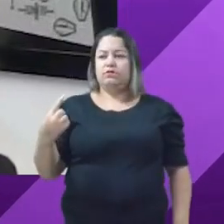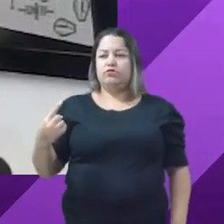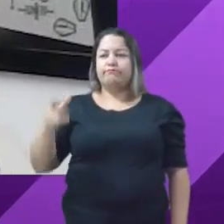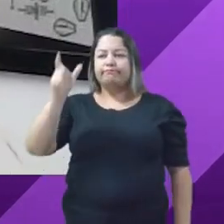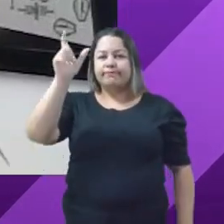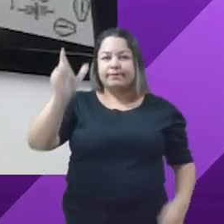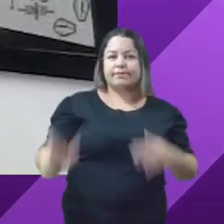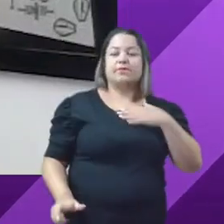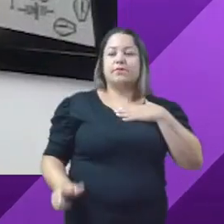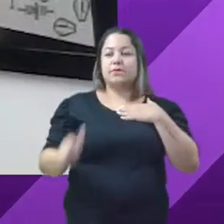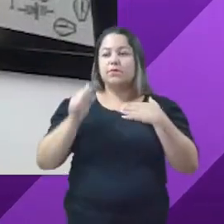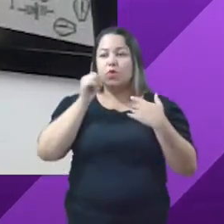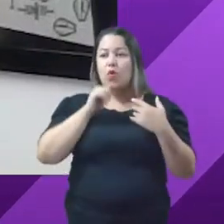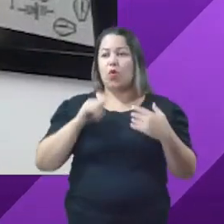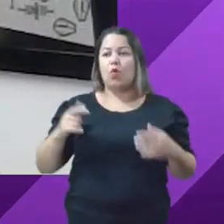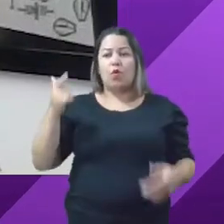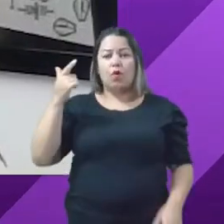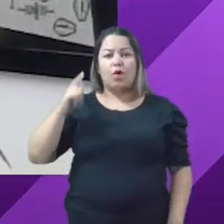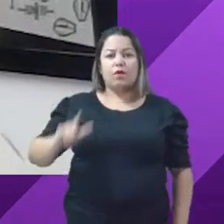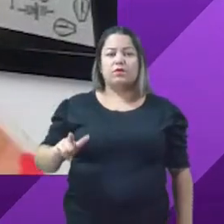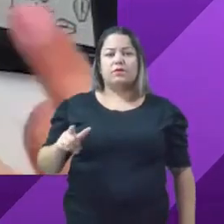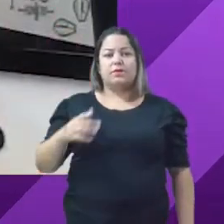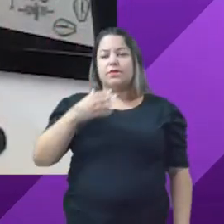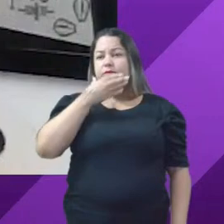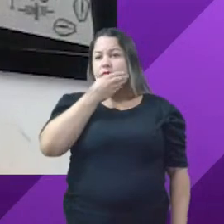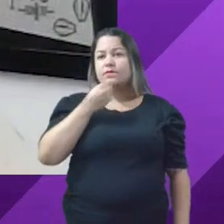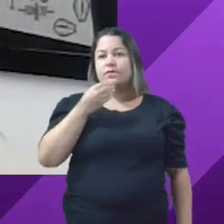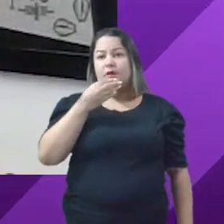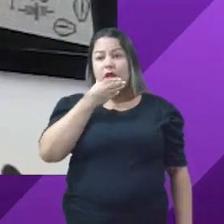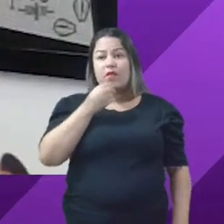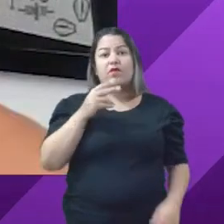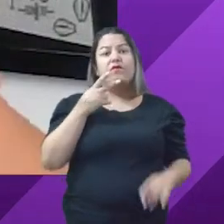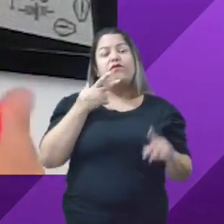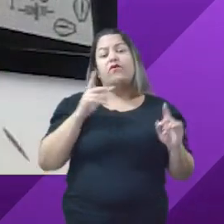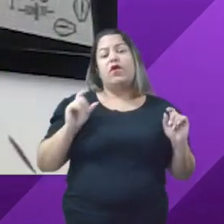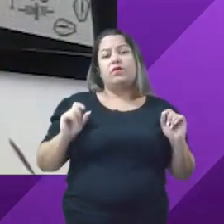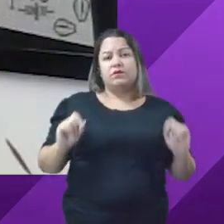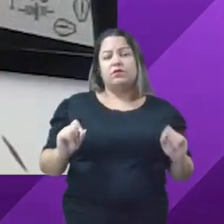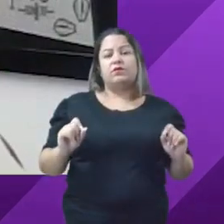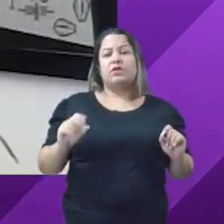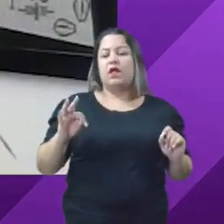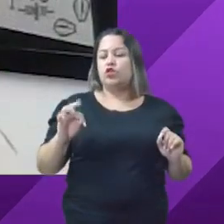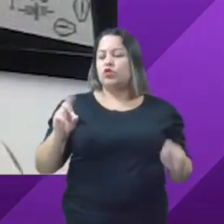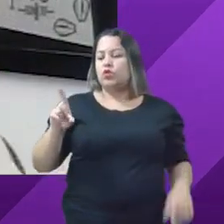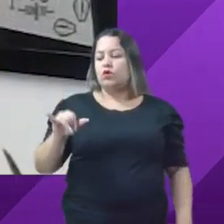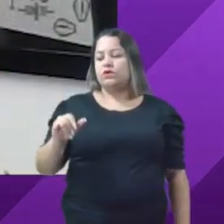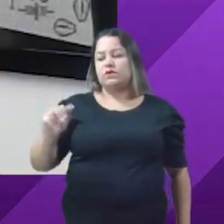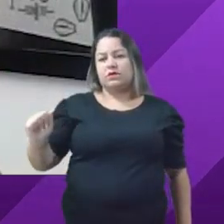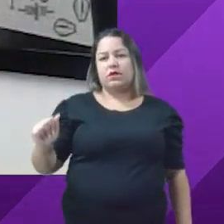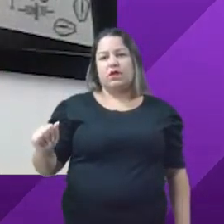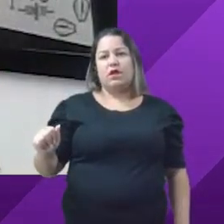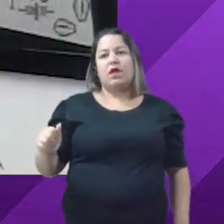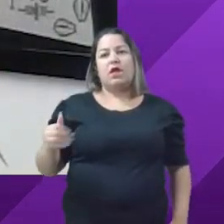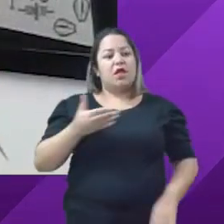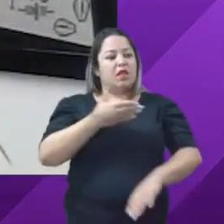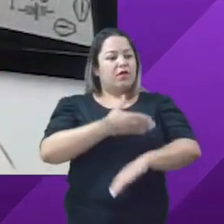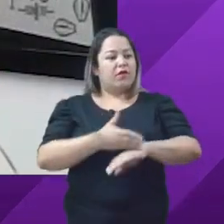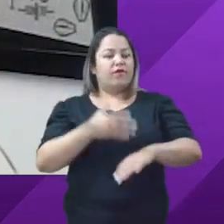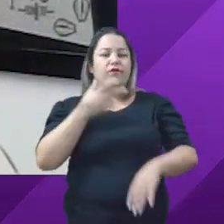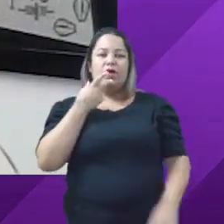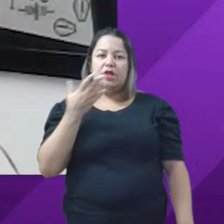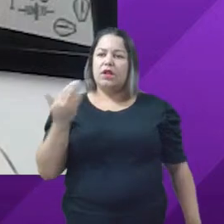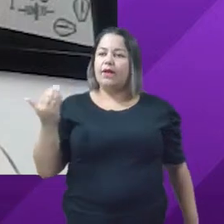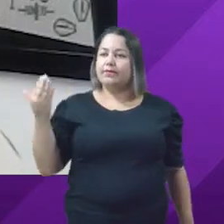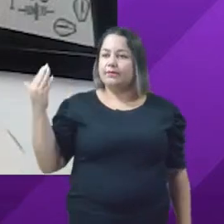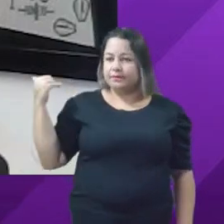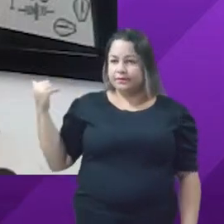mulheres. Um outro ponto fundamental que a masculinidade hegemônica fala, né, que a tóxica demonstra, ela é branca, e eu falei isso lá